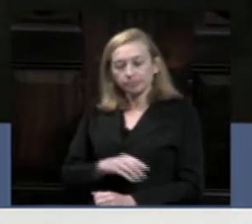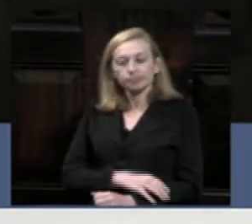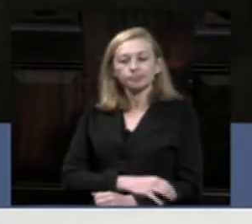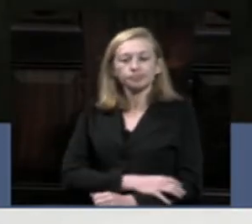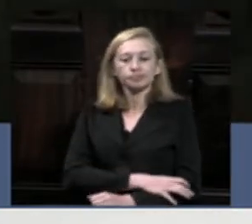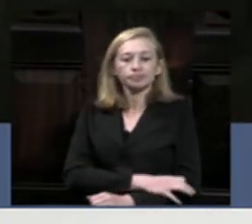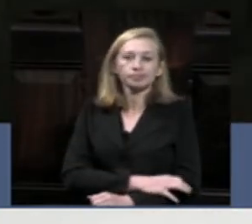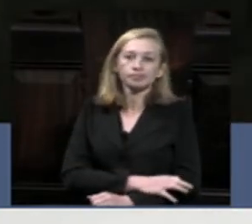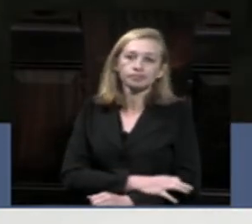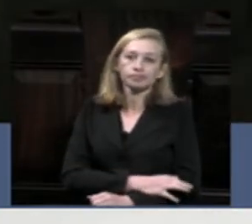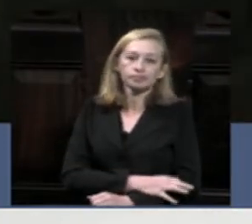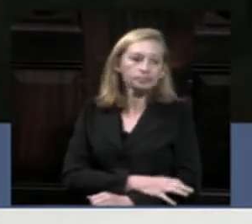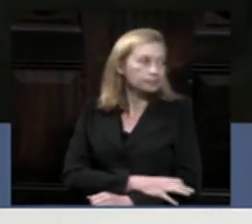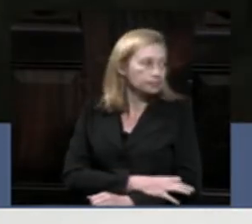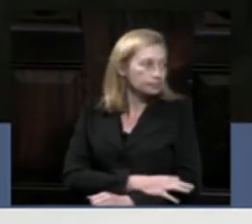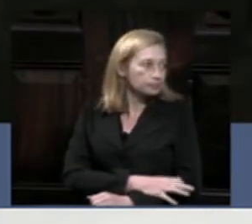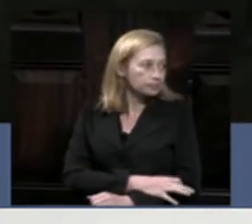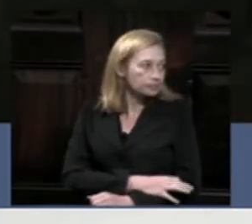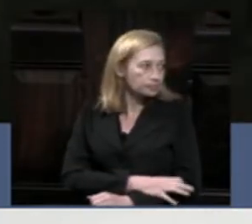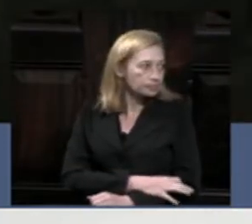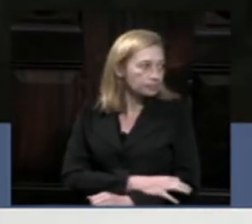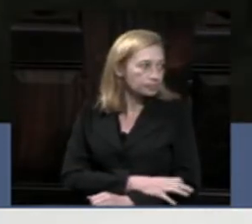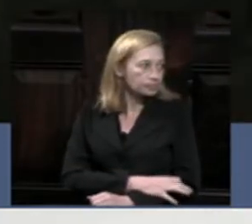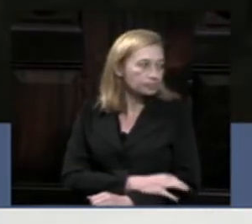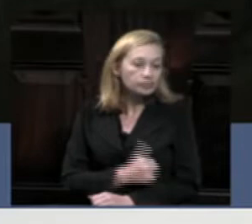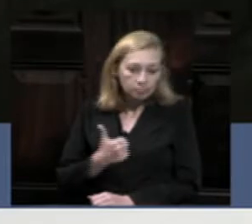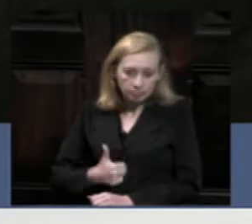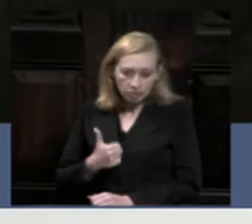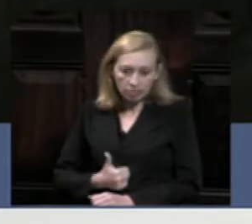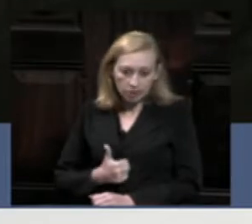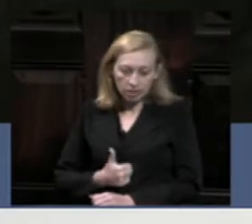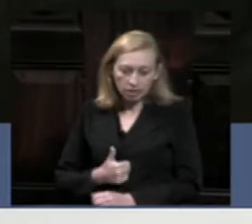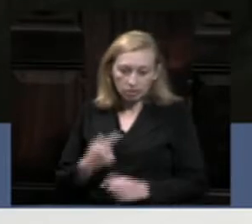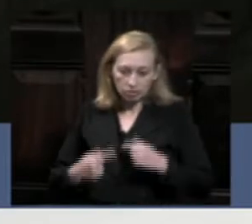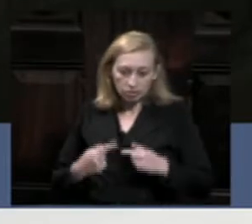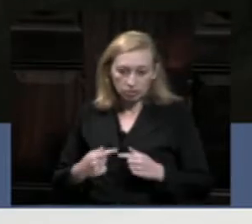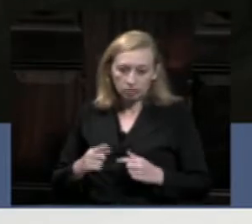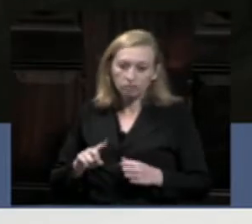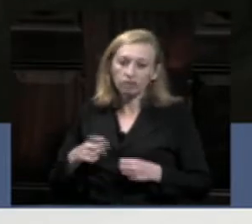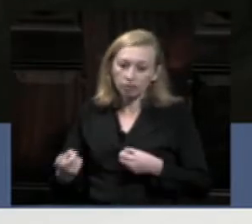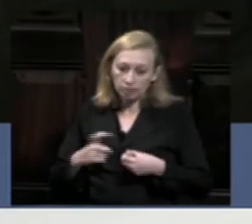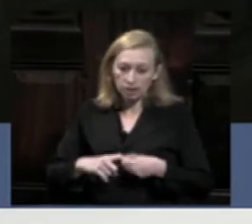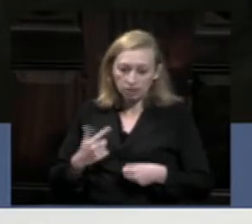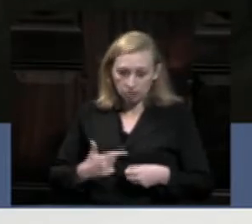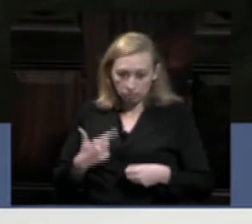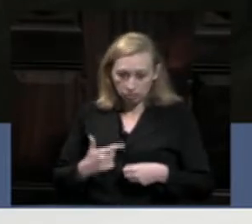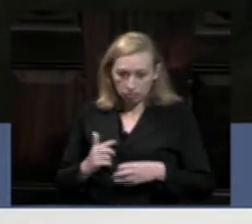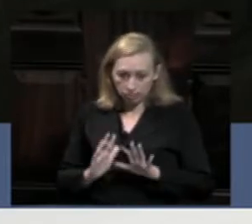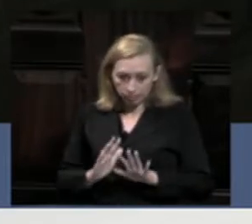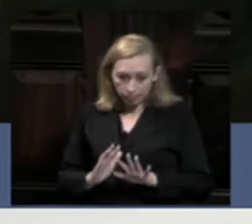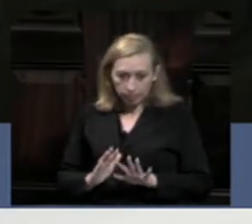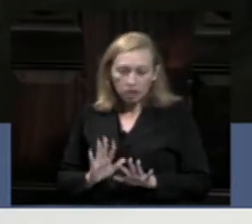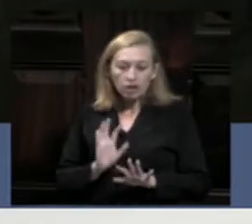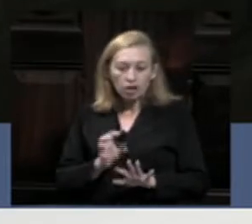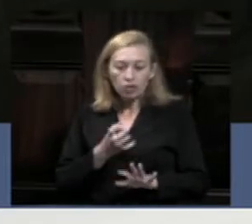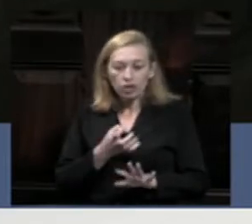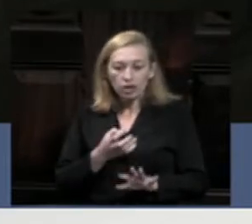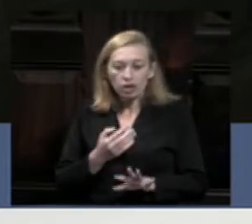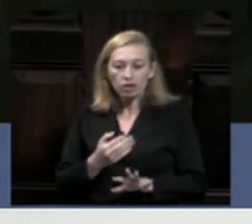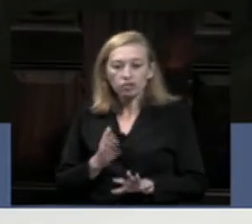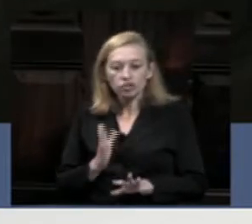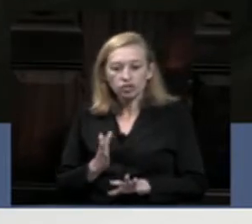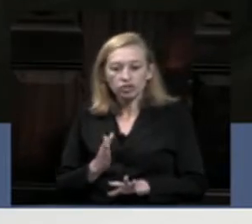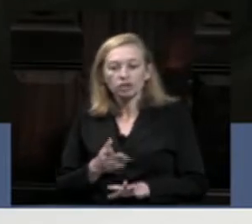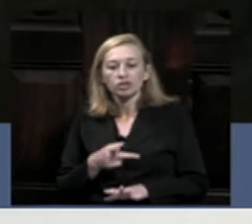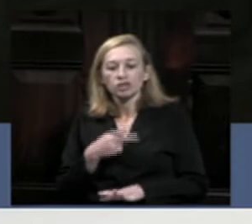eu, mais uma vez... Perdão, está em primeira, volta, retorna... Eu sei, retorna em segunda. Em segunda. Então, estou querendo, já tinha